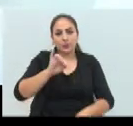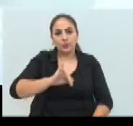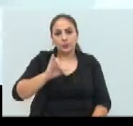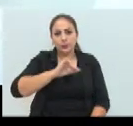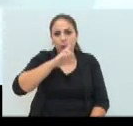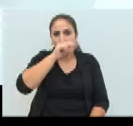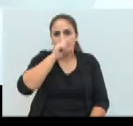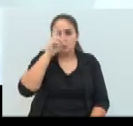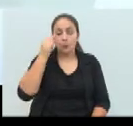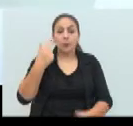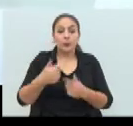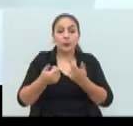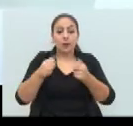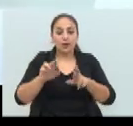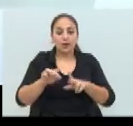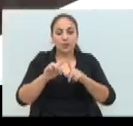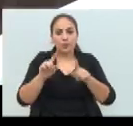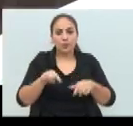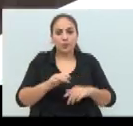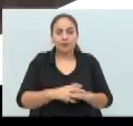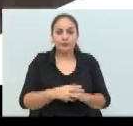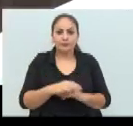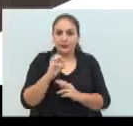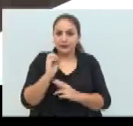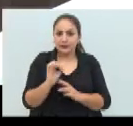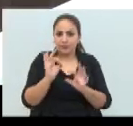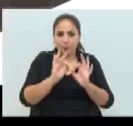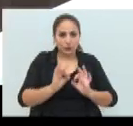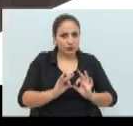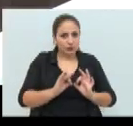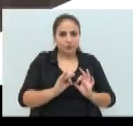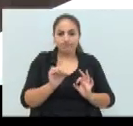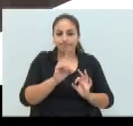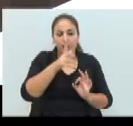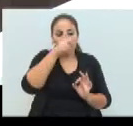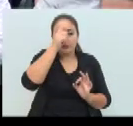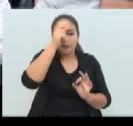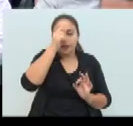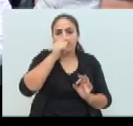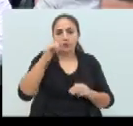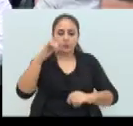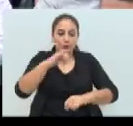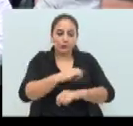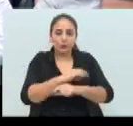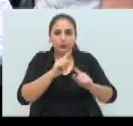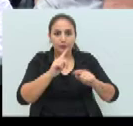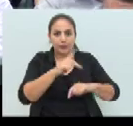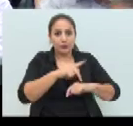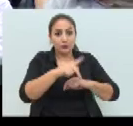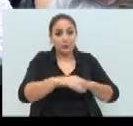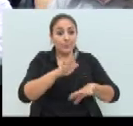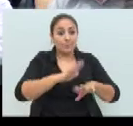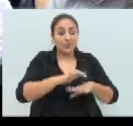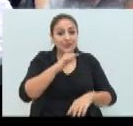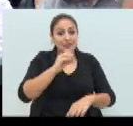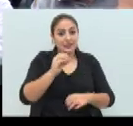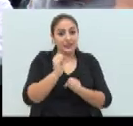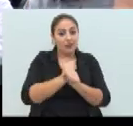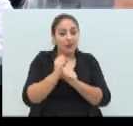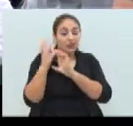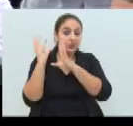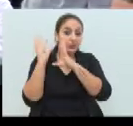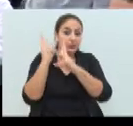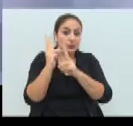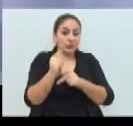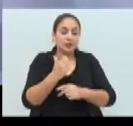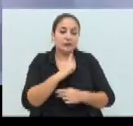é muito importante para o município por se tratar de uma área pública. Caso o projeto não fosse apreciado, o Aeroclube de Passo Fundo, com mais de 70 anos